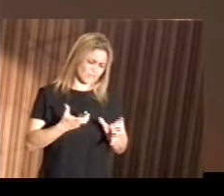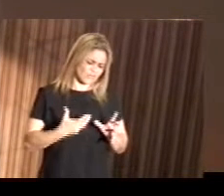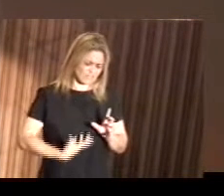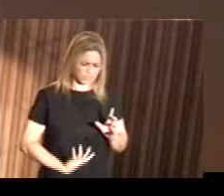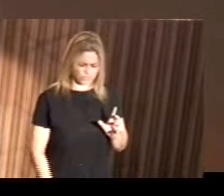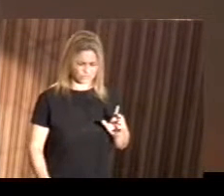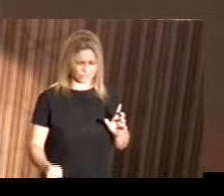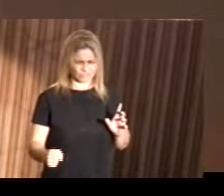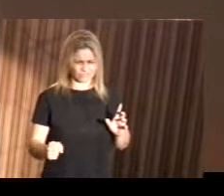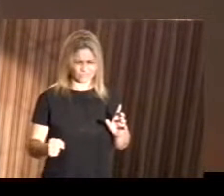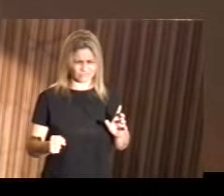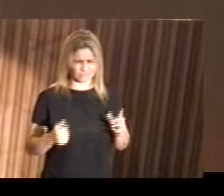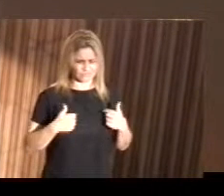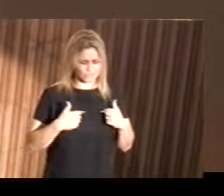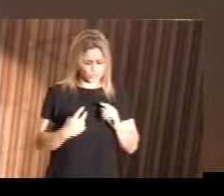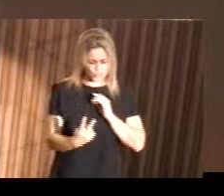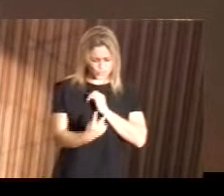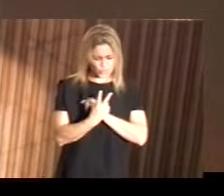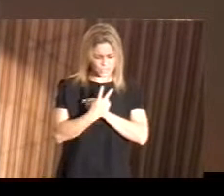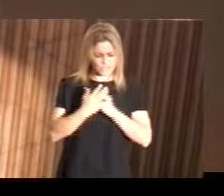misericórdia.